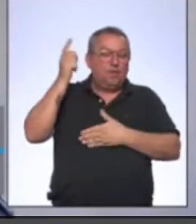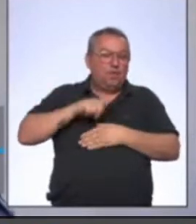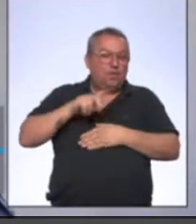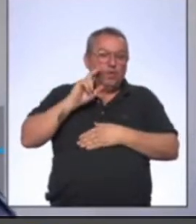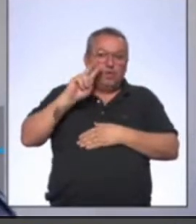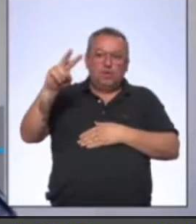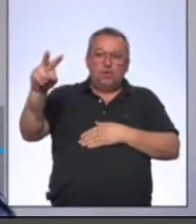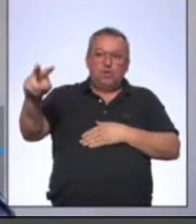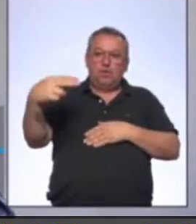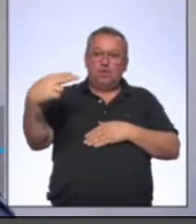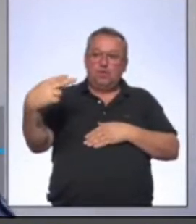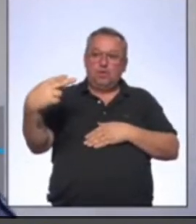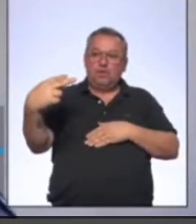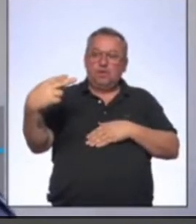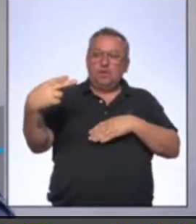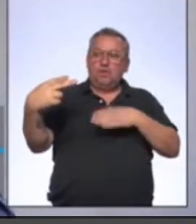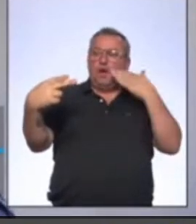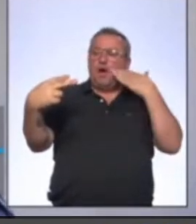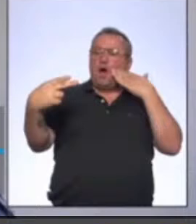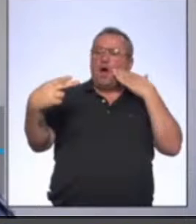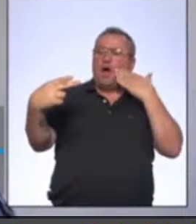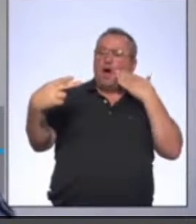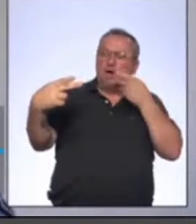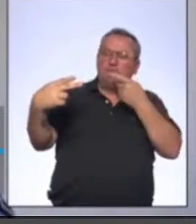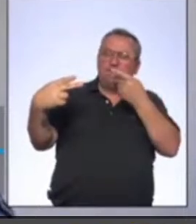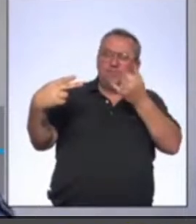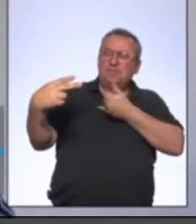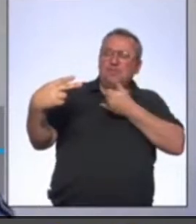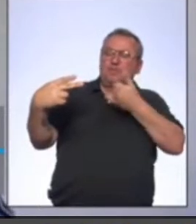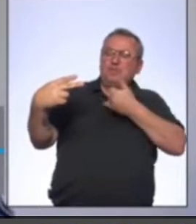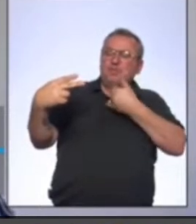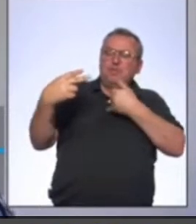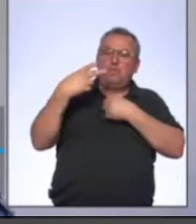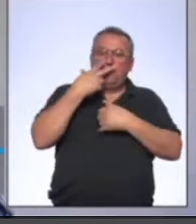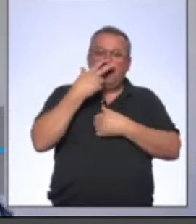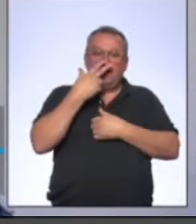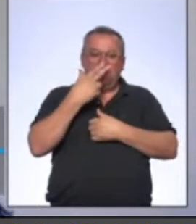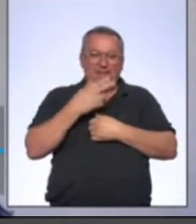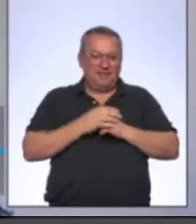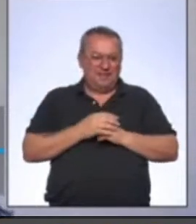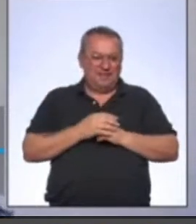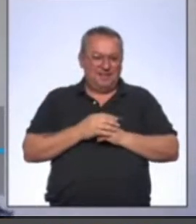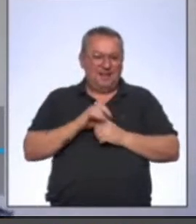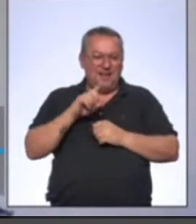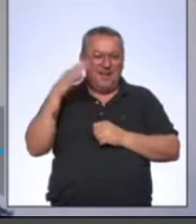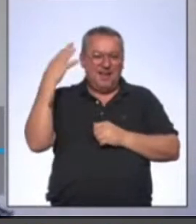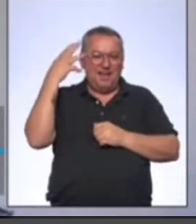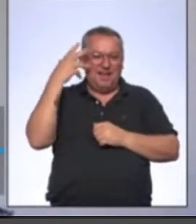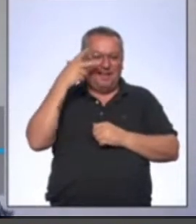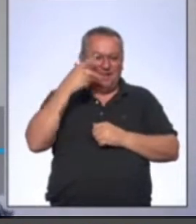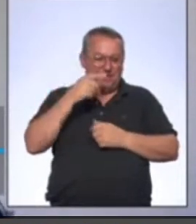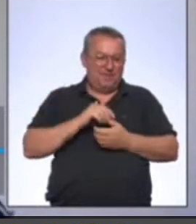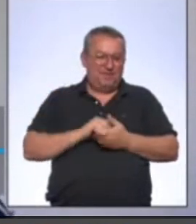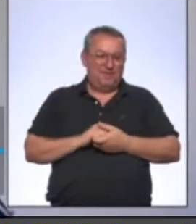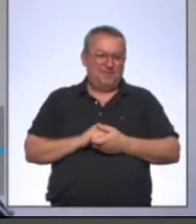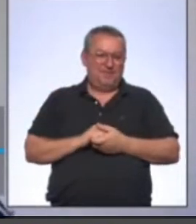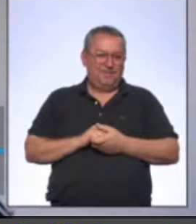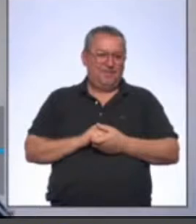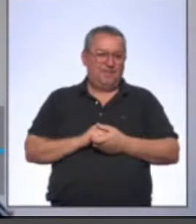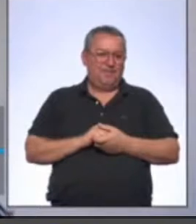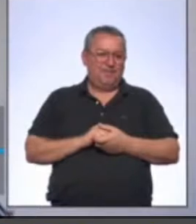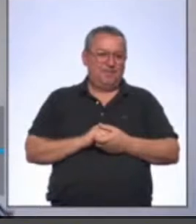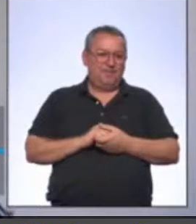ela pudesse ouvir o que meus olhos dizem, olha só, que bonitinho. É muito lindo esse poema. Tudo